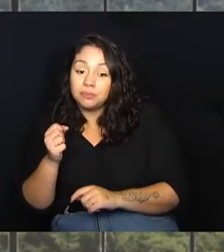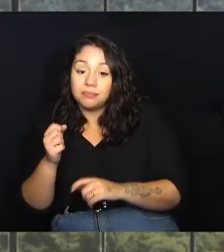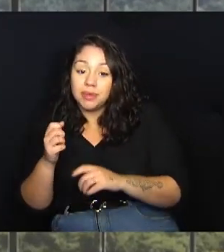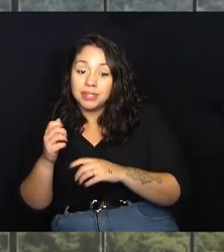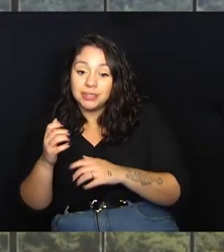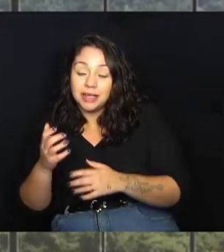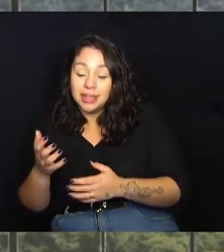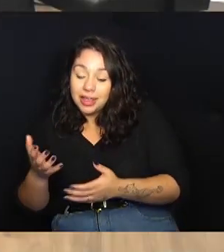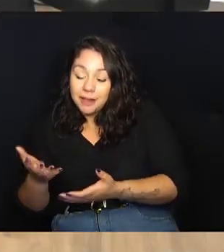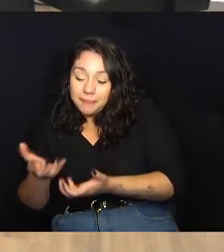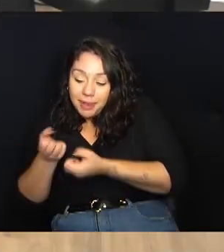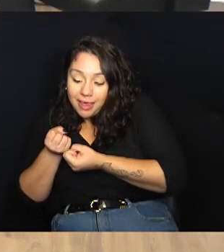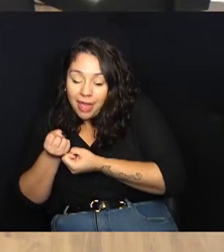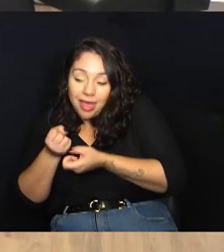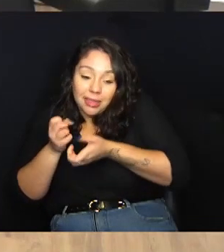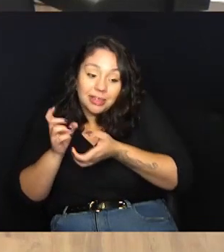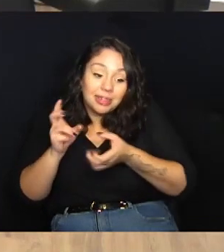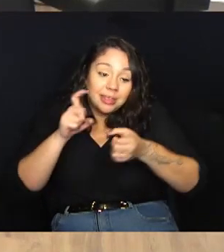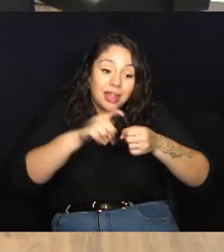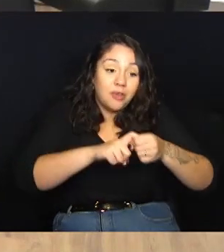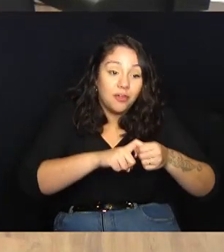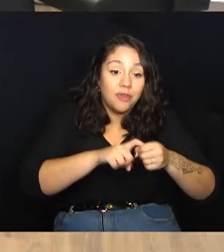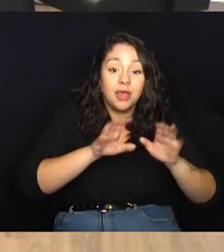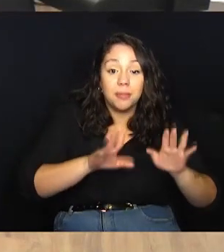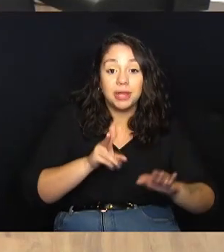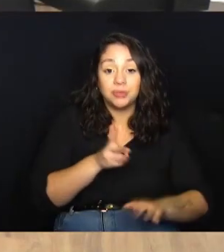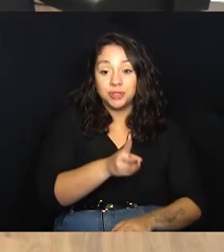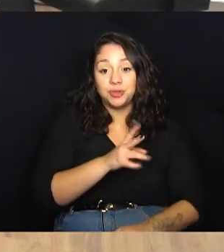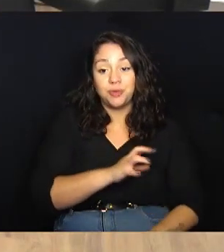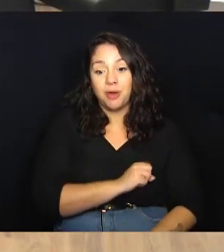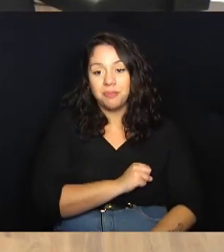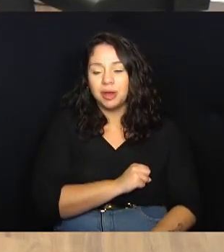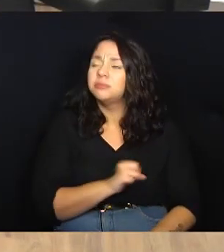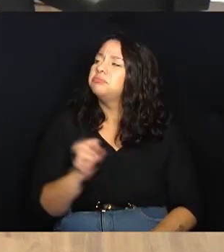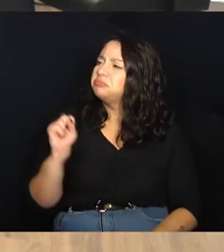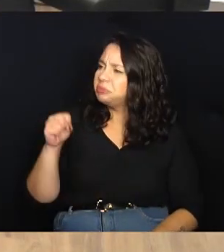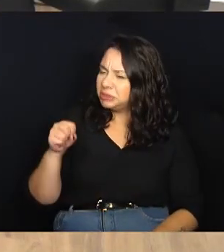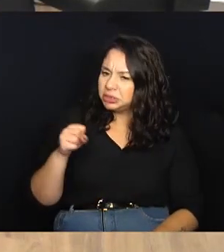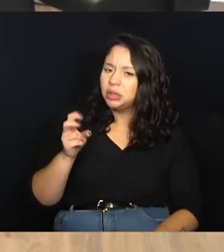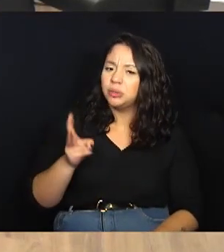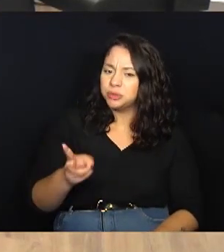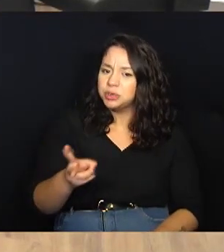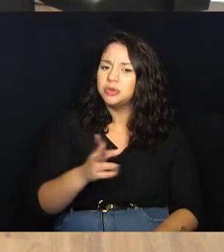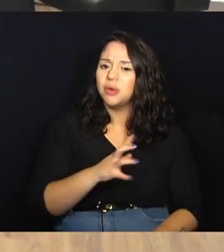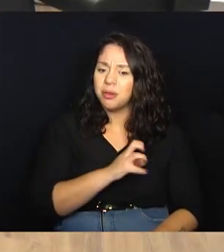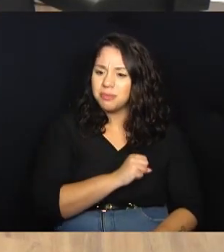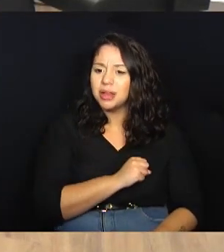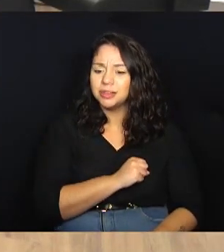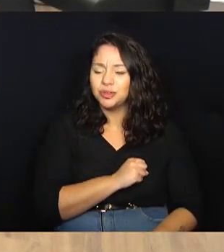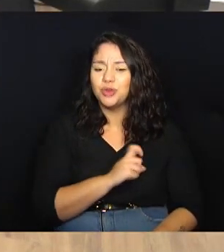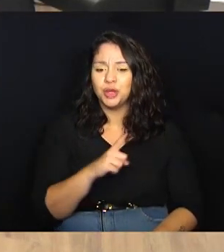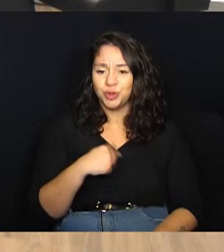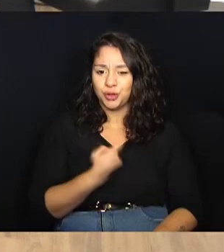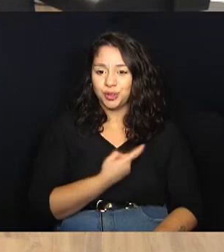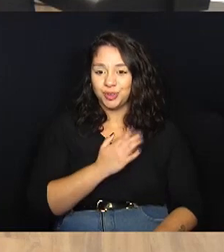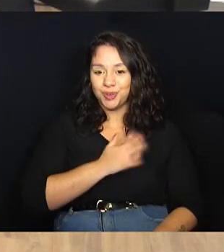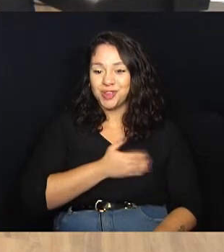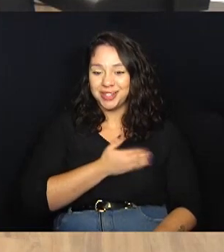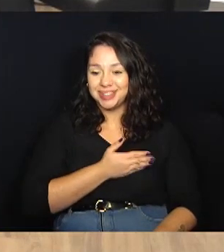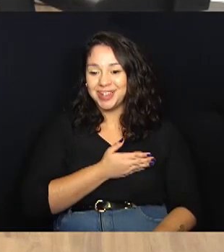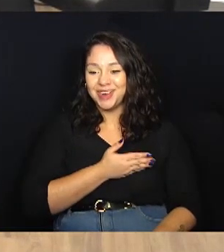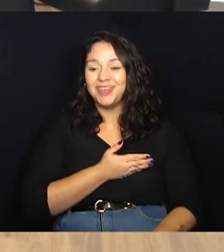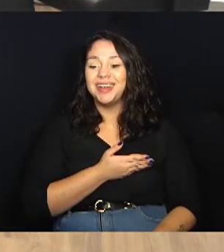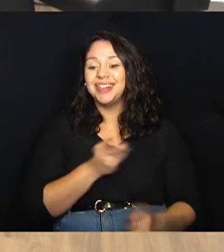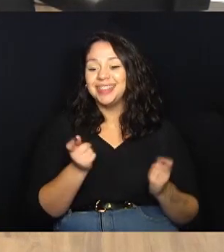Zezé? Porque elas continuam amando essas crianças. Continuam, e o coração, o nosso coração foi feito com uma capacidade,